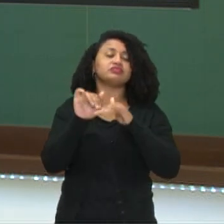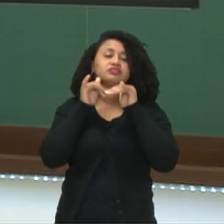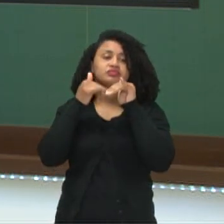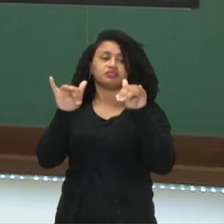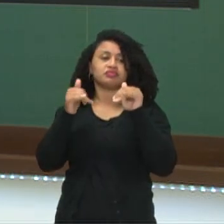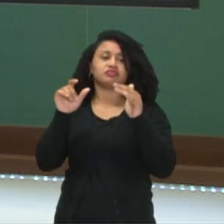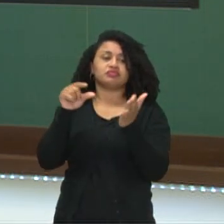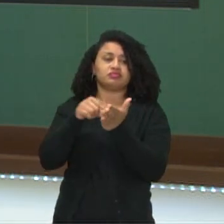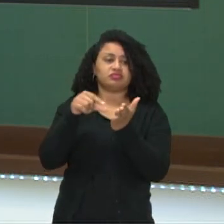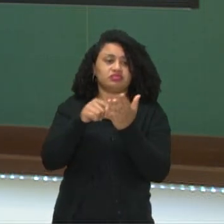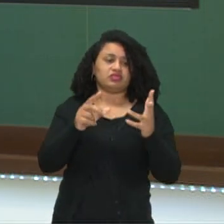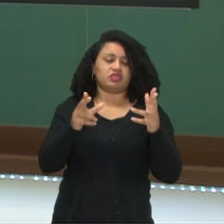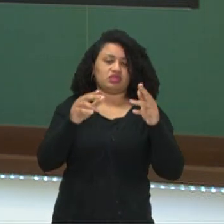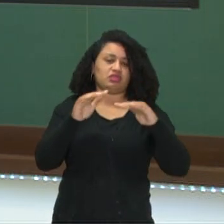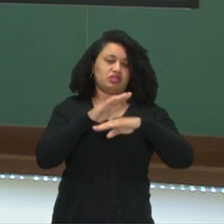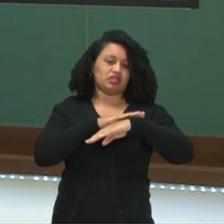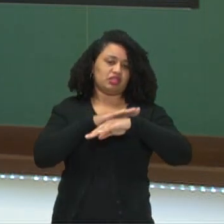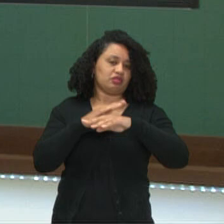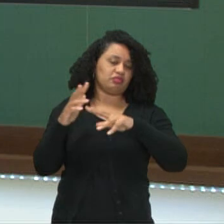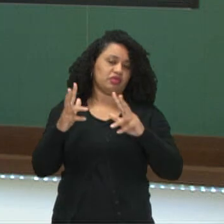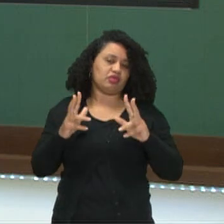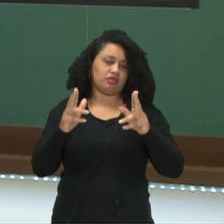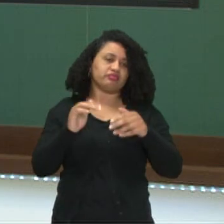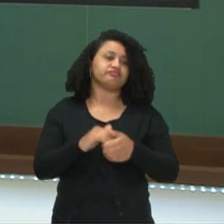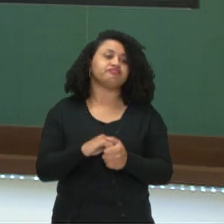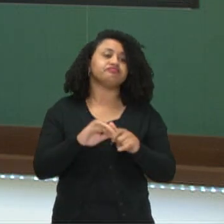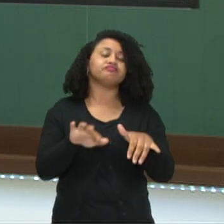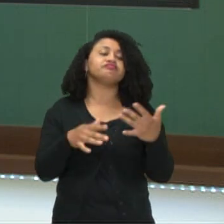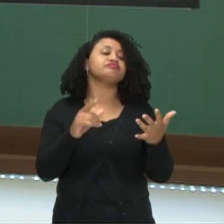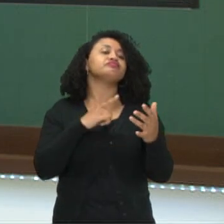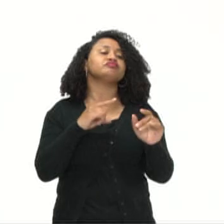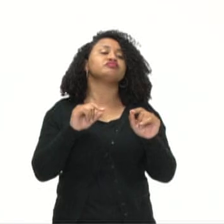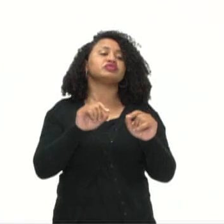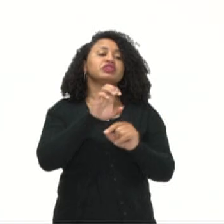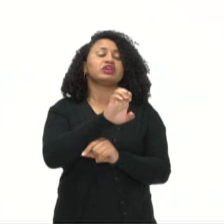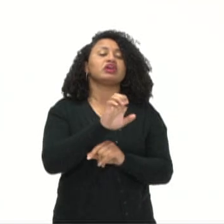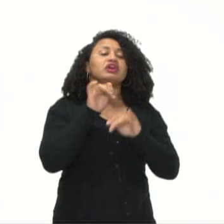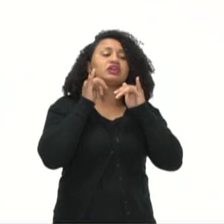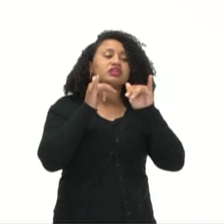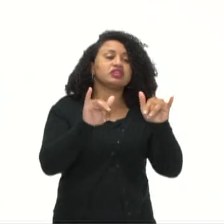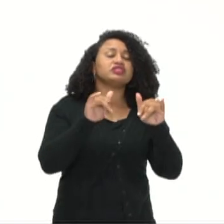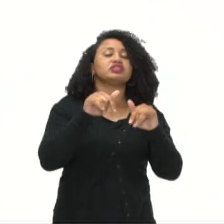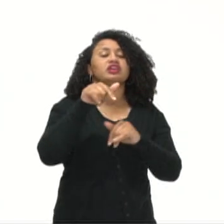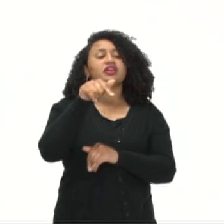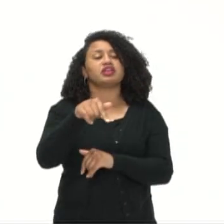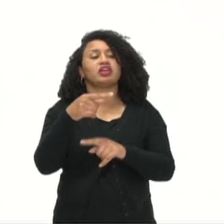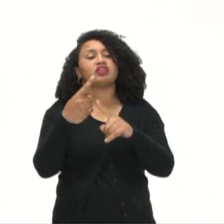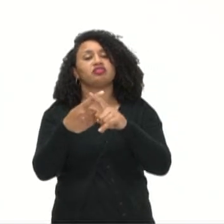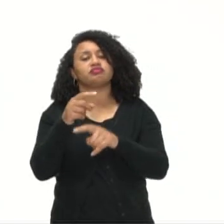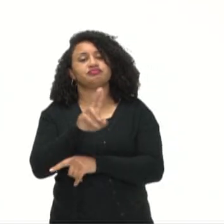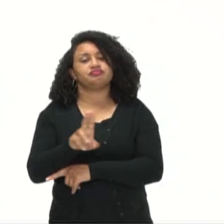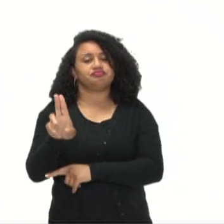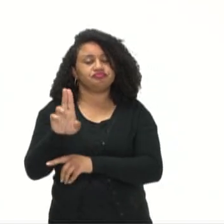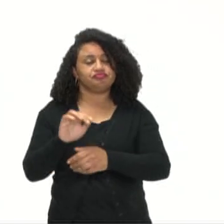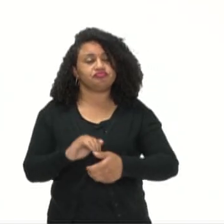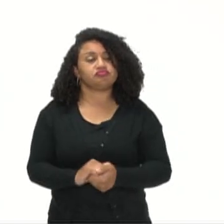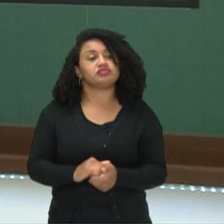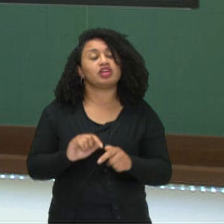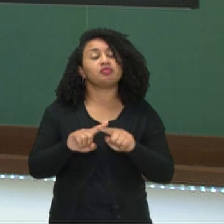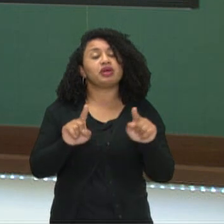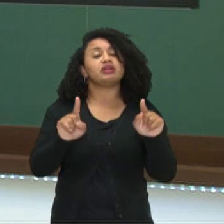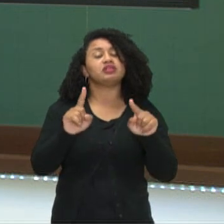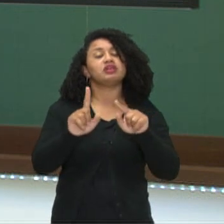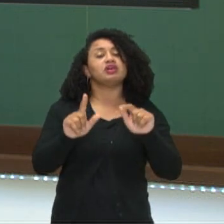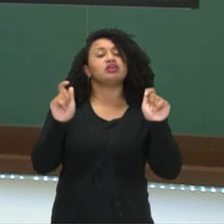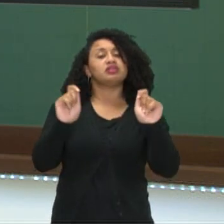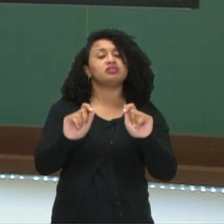capacitor ao mesmo tempo, nos dois casos. E aí eu tenho, então, que a energia é carga vezes tensão. Só que isso é para o